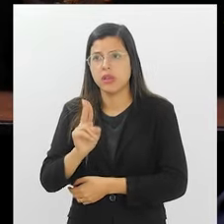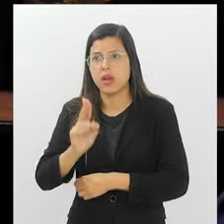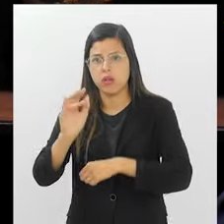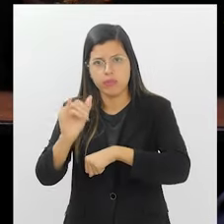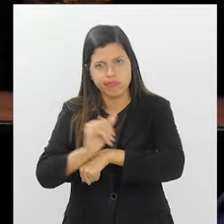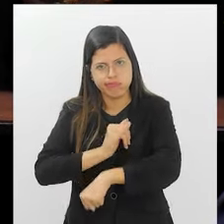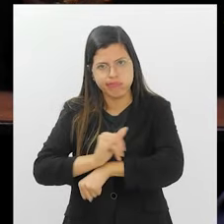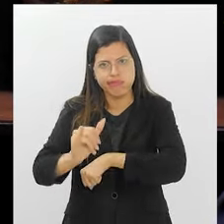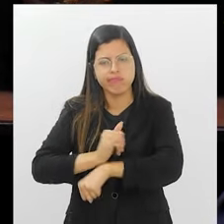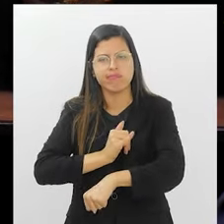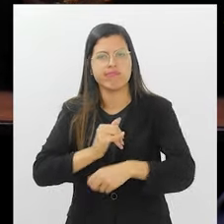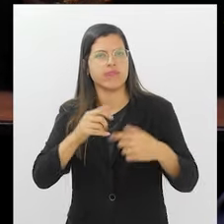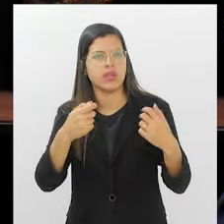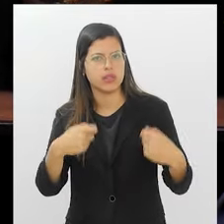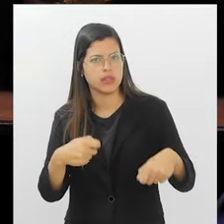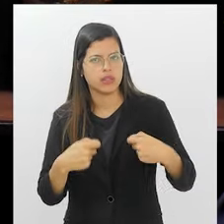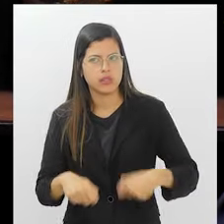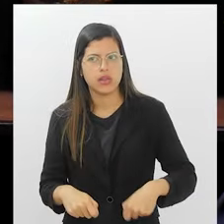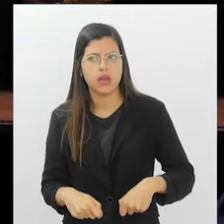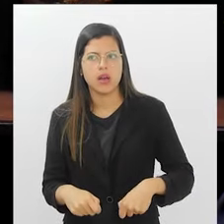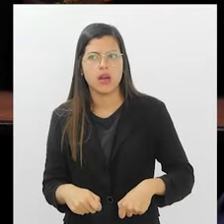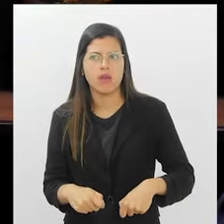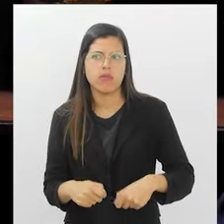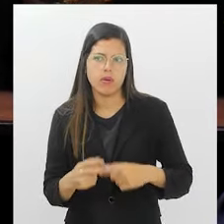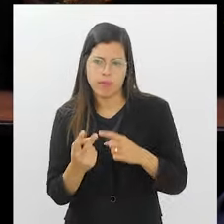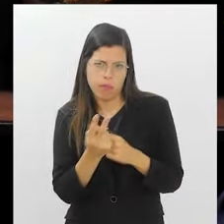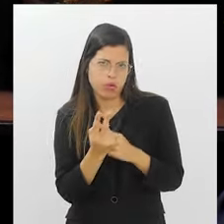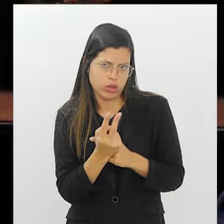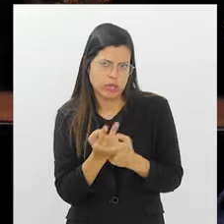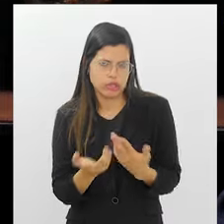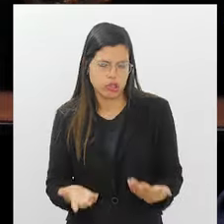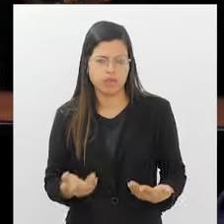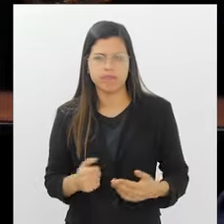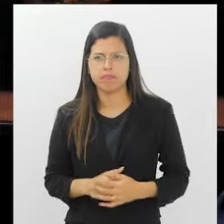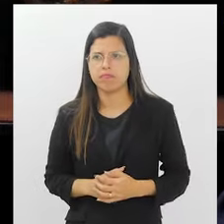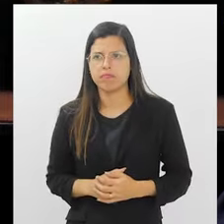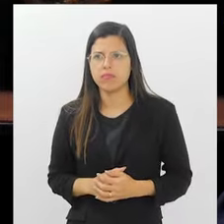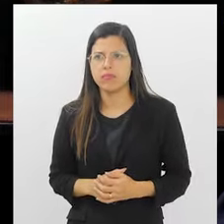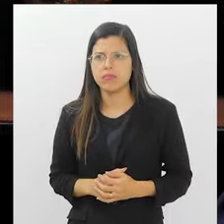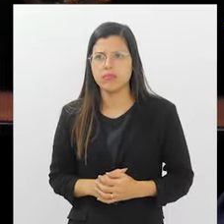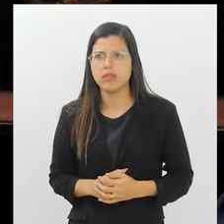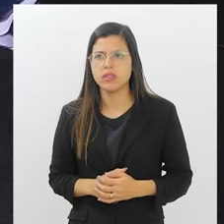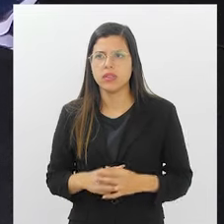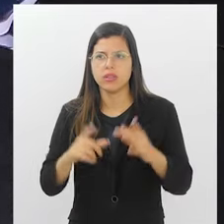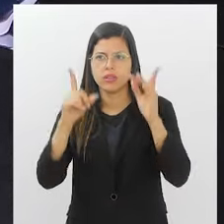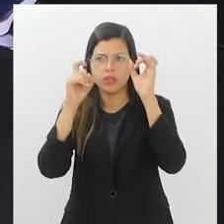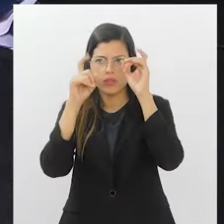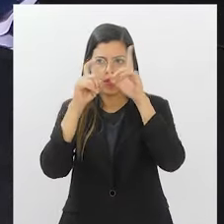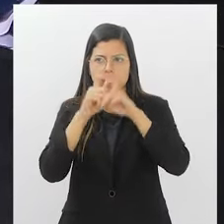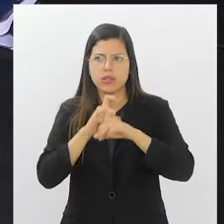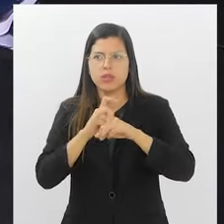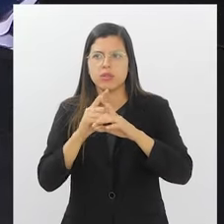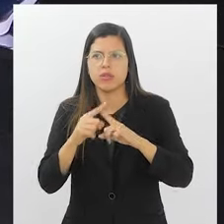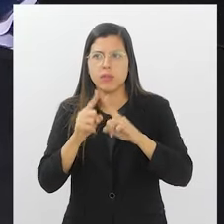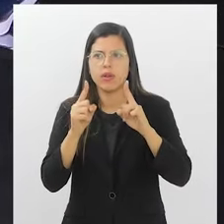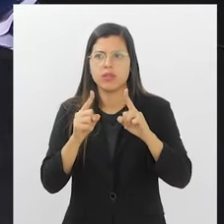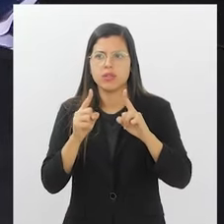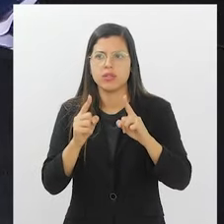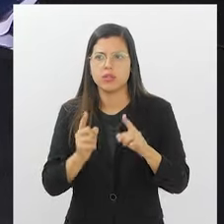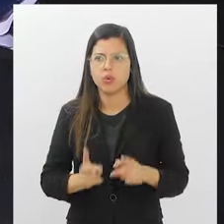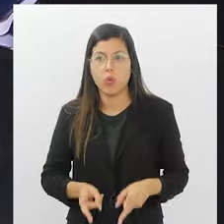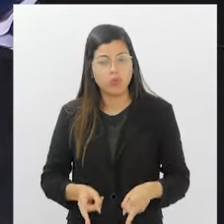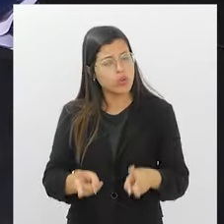ali os recursos necessários para o meio da nossa proteção. Né? É difícil, mas a